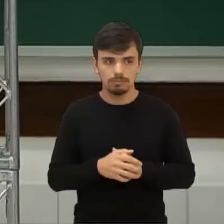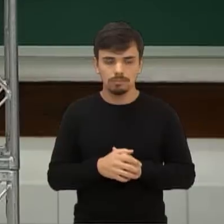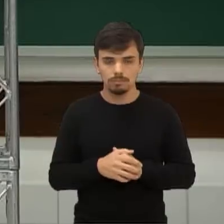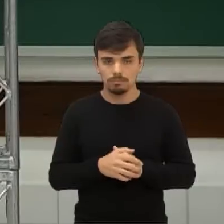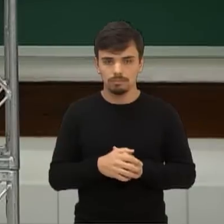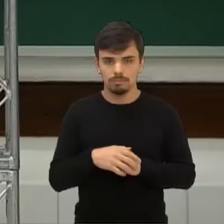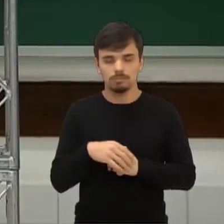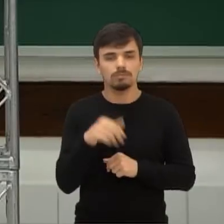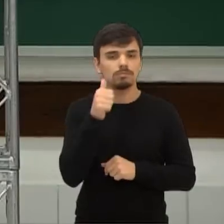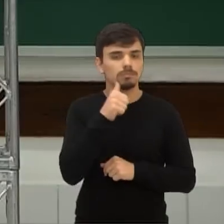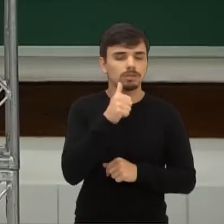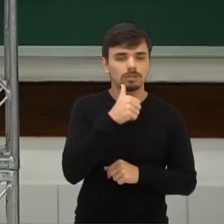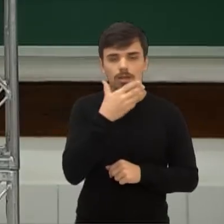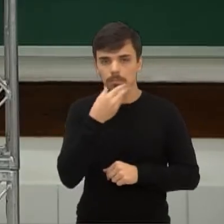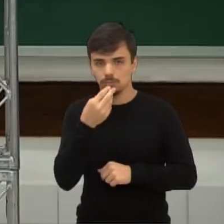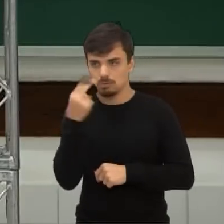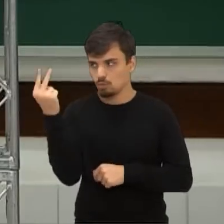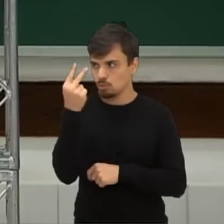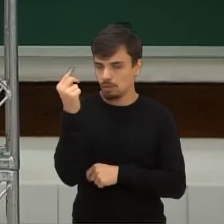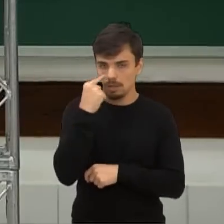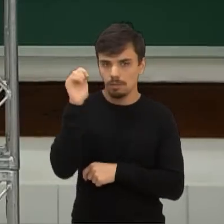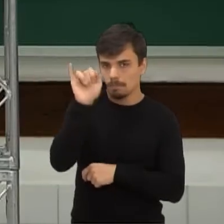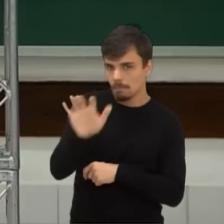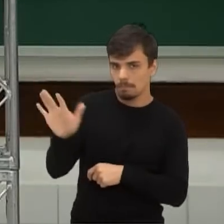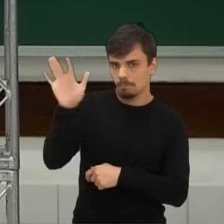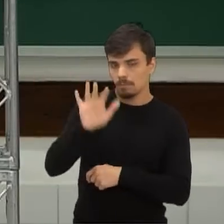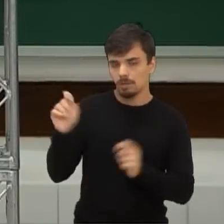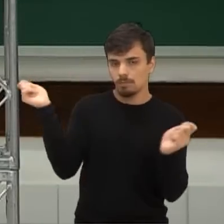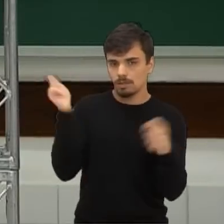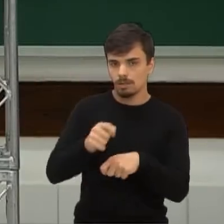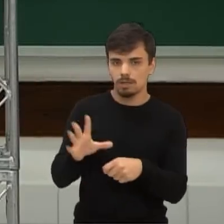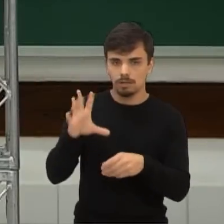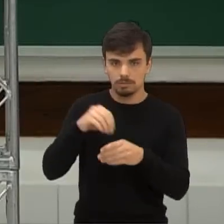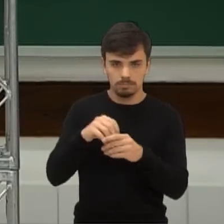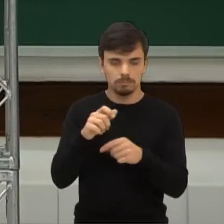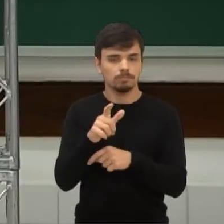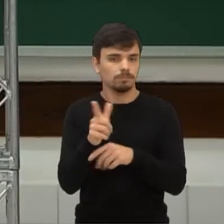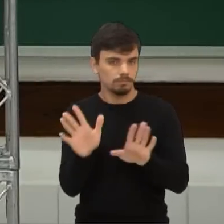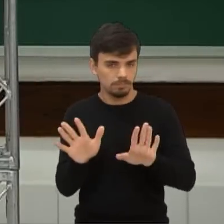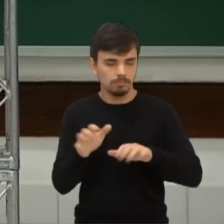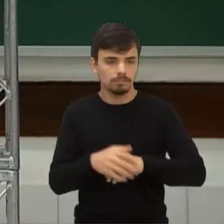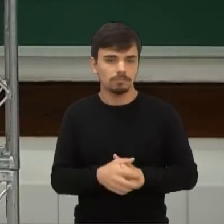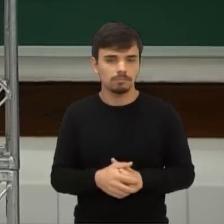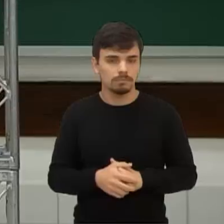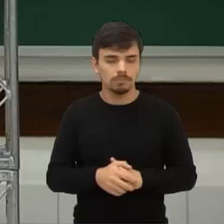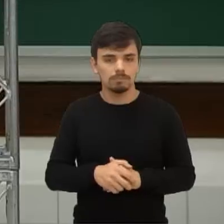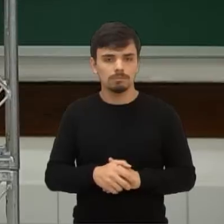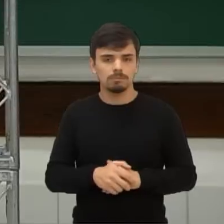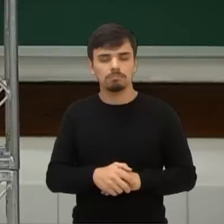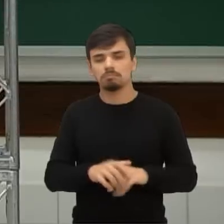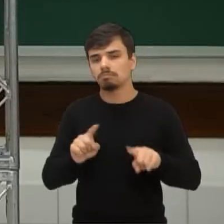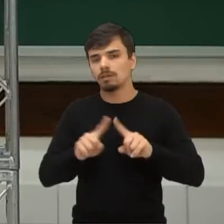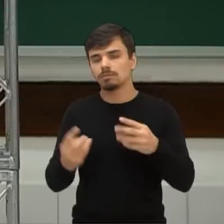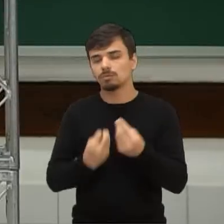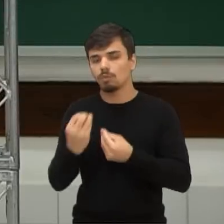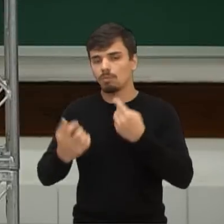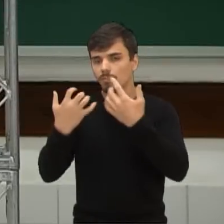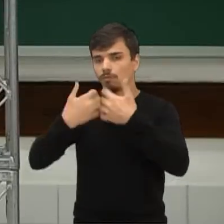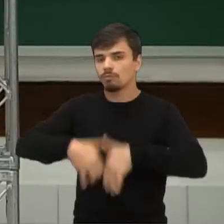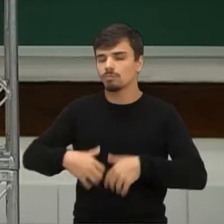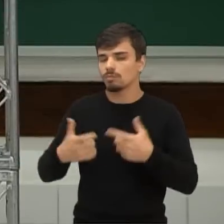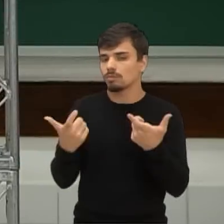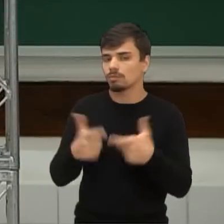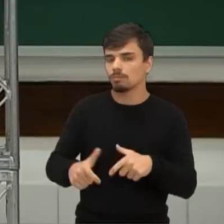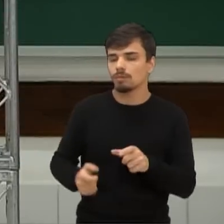mais larga para que ela se acople bem dentro do órgão sexual feminino, certo? Mas o funcionamento delas, o